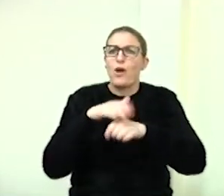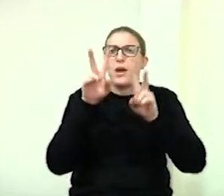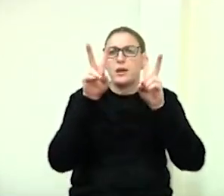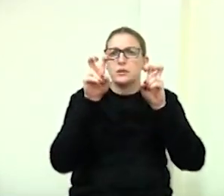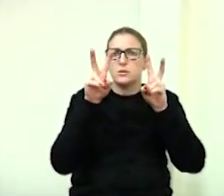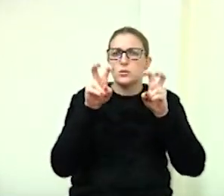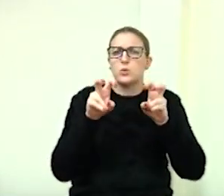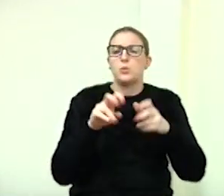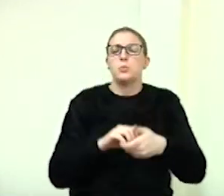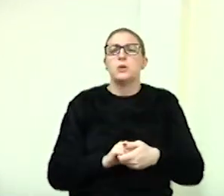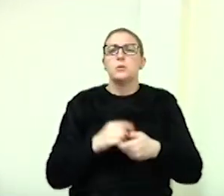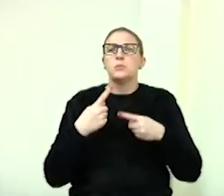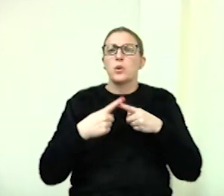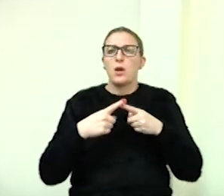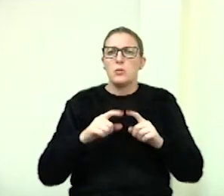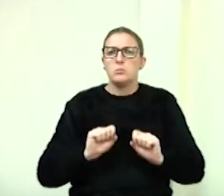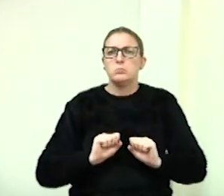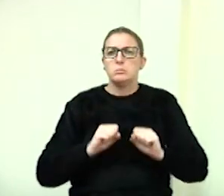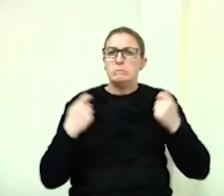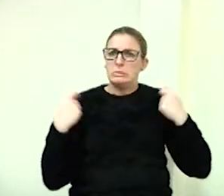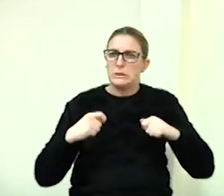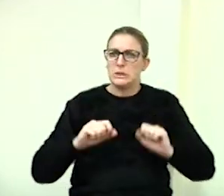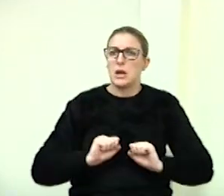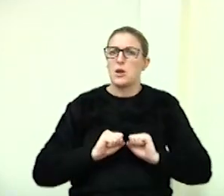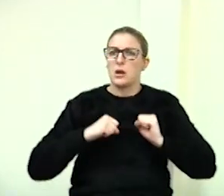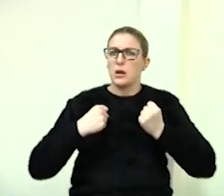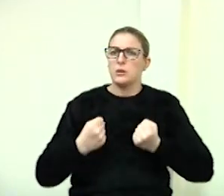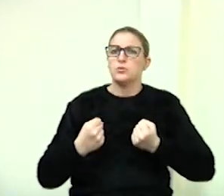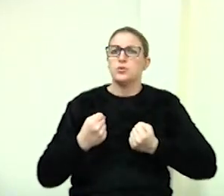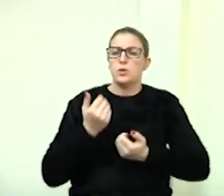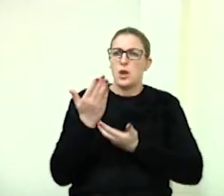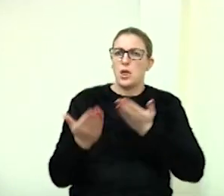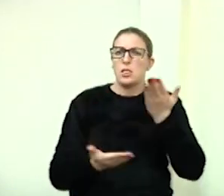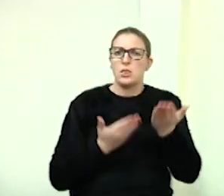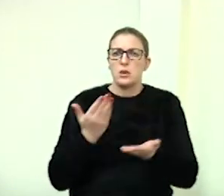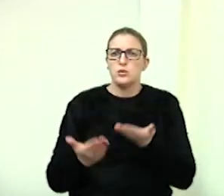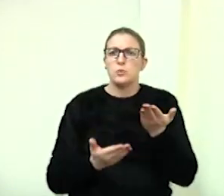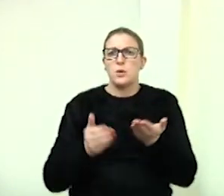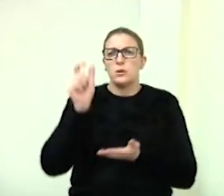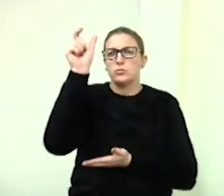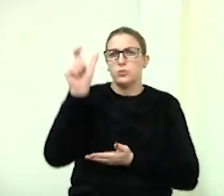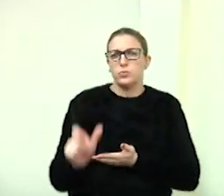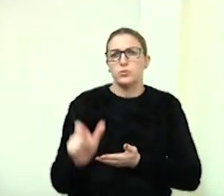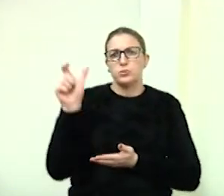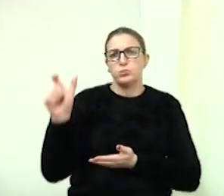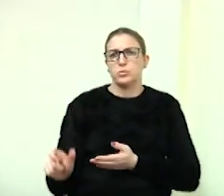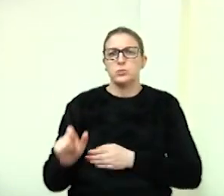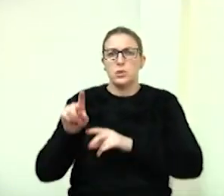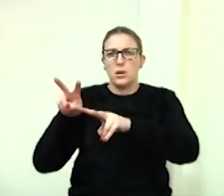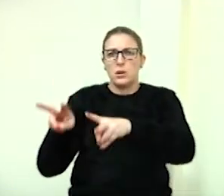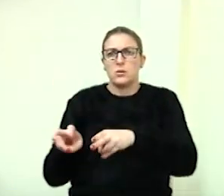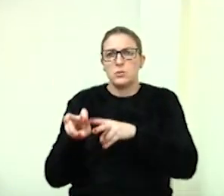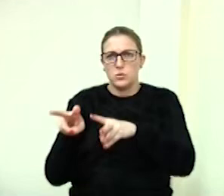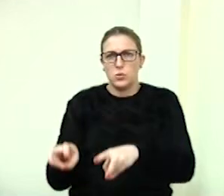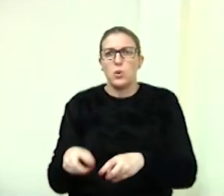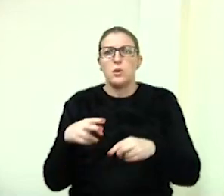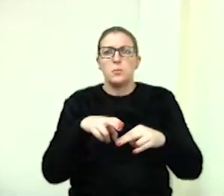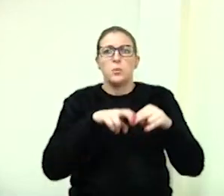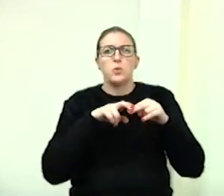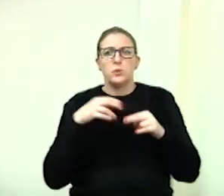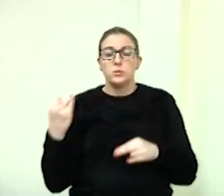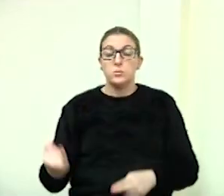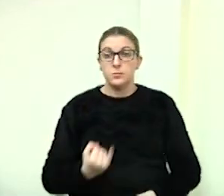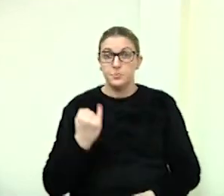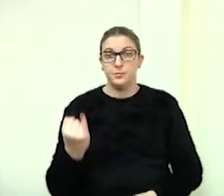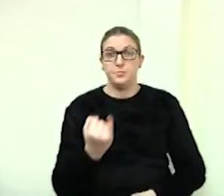melhor condição possível de atendimento à nossa agricultura, aos nossos agricultores. Então, reafirmo aqui a importância desta